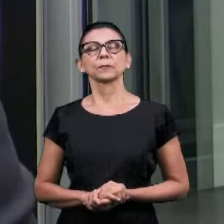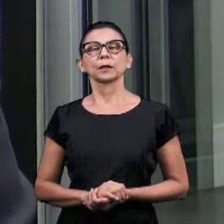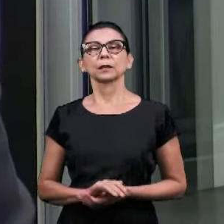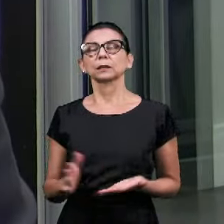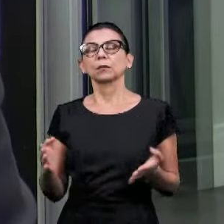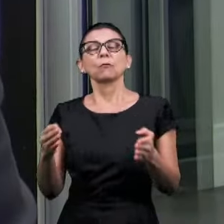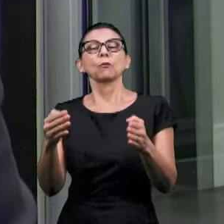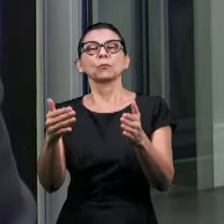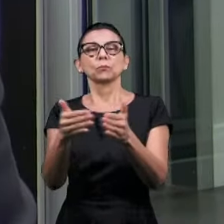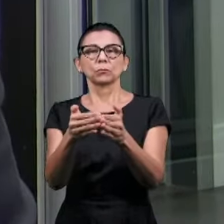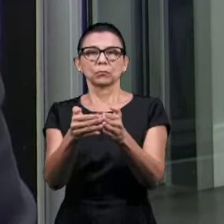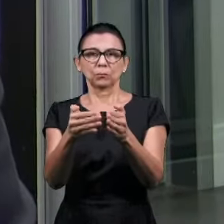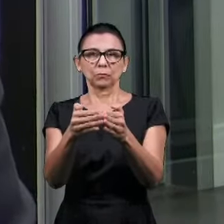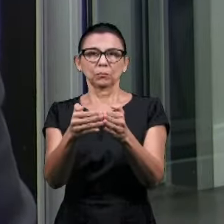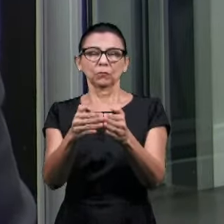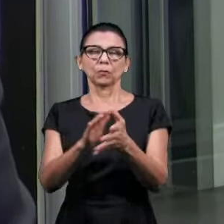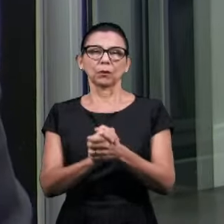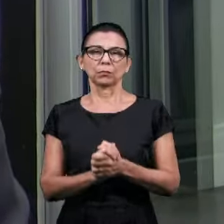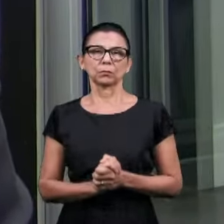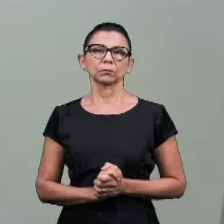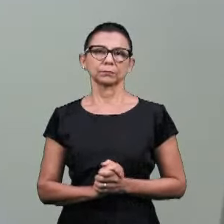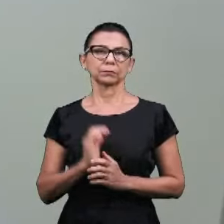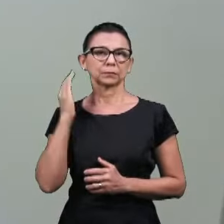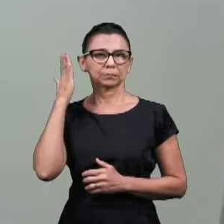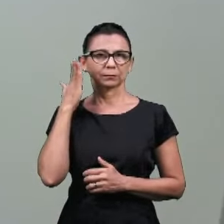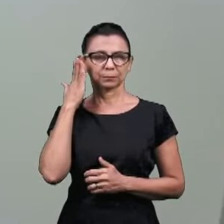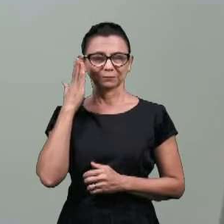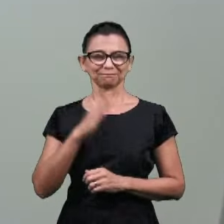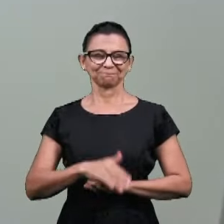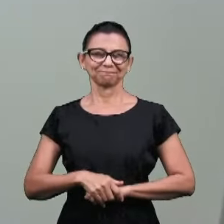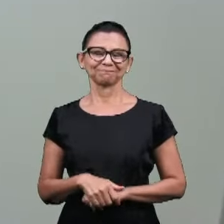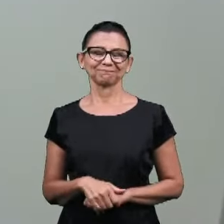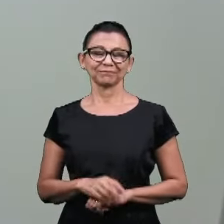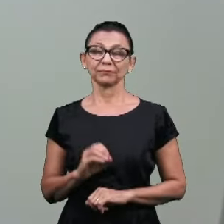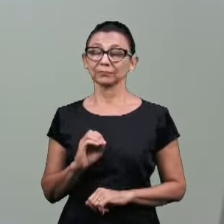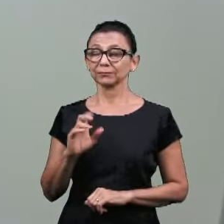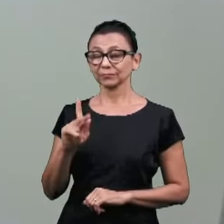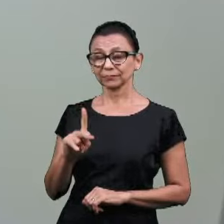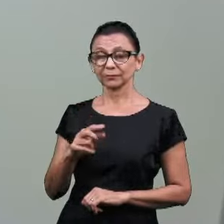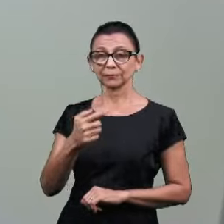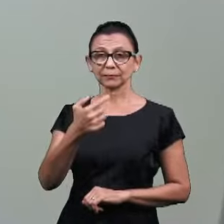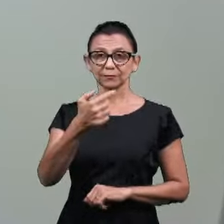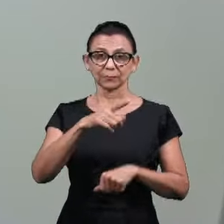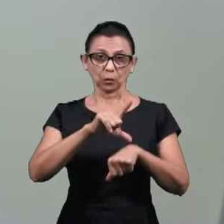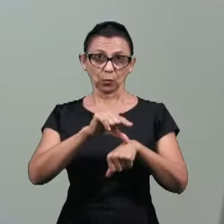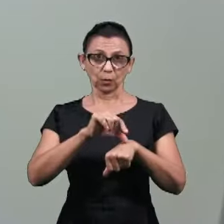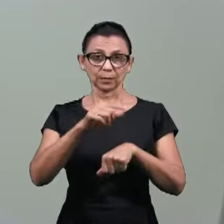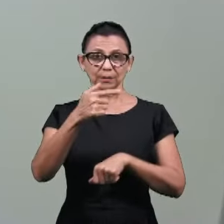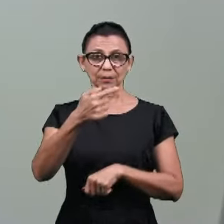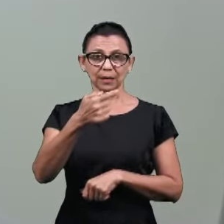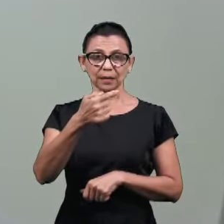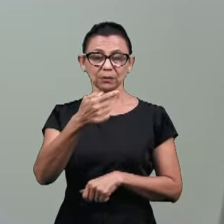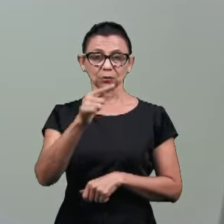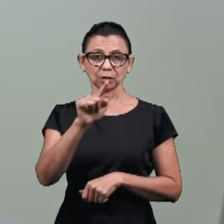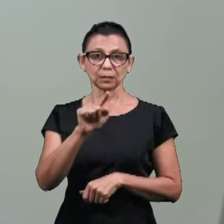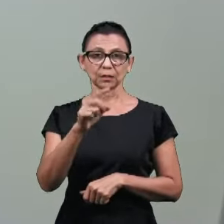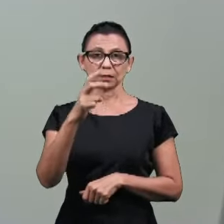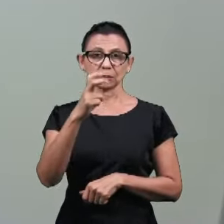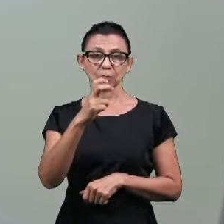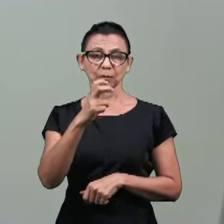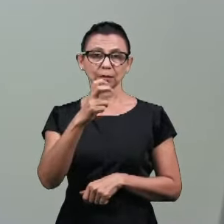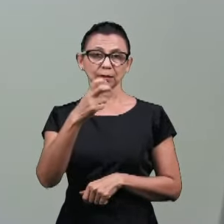assim, da palavra. Glória a Jesus. Muito bem, 7 horas mais 54 minutos, Lucas 24,